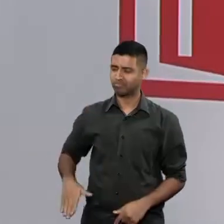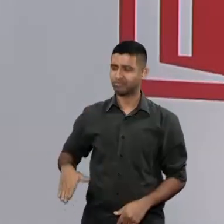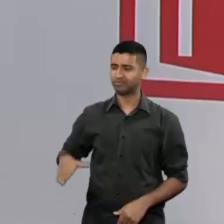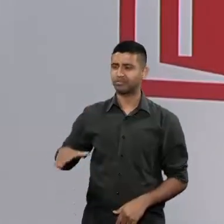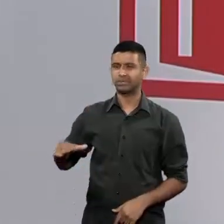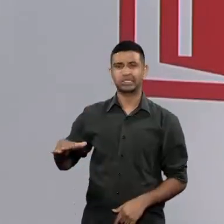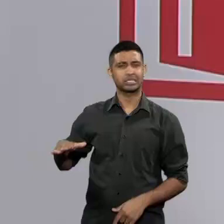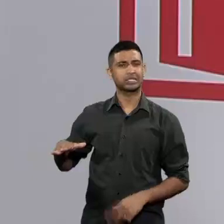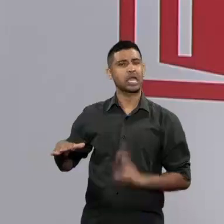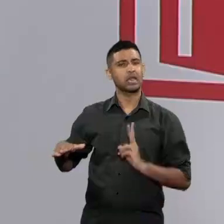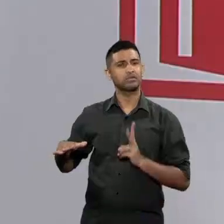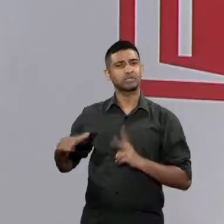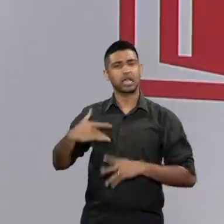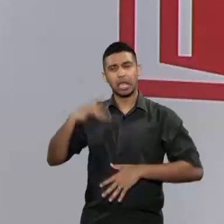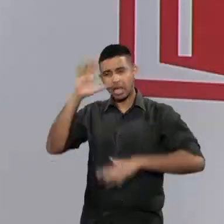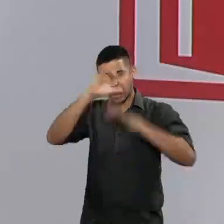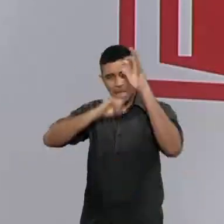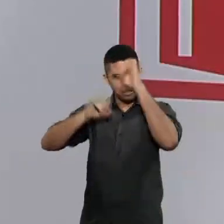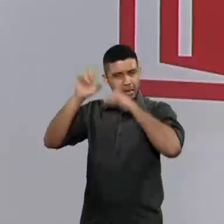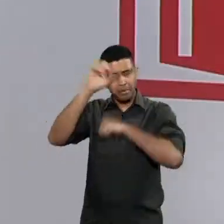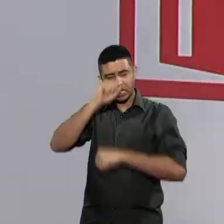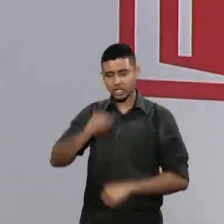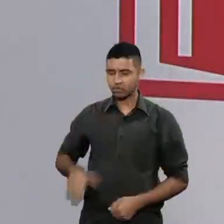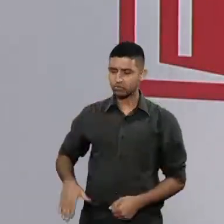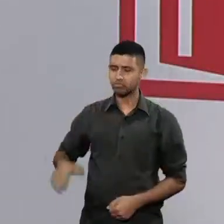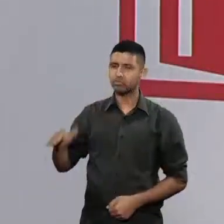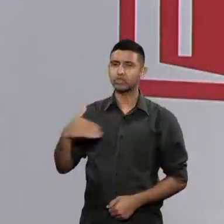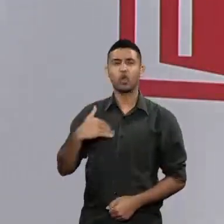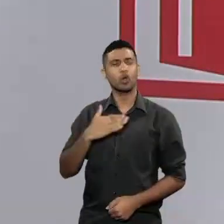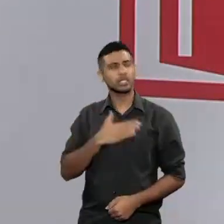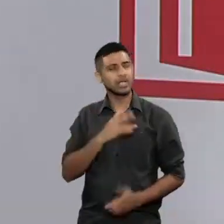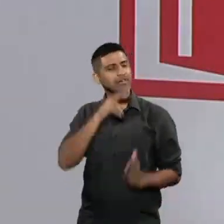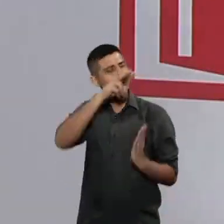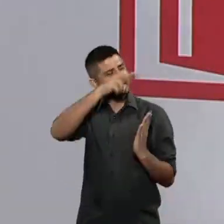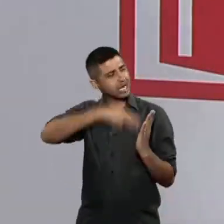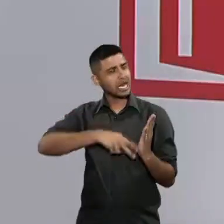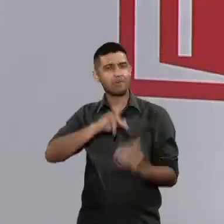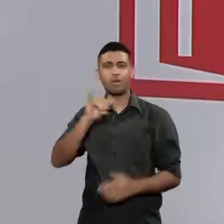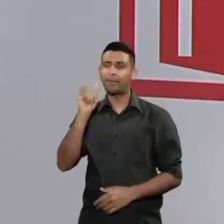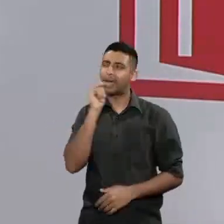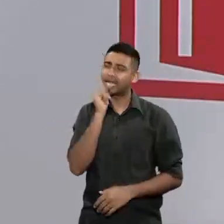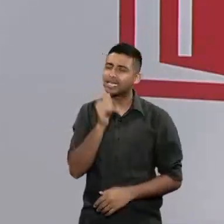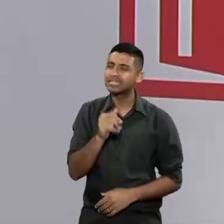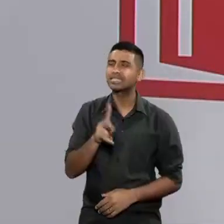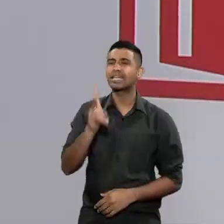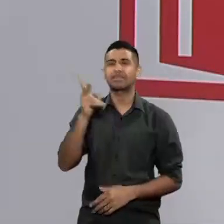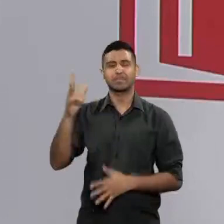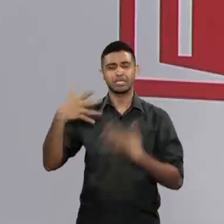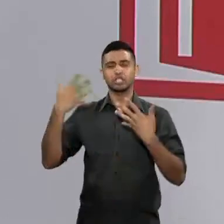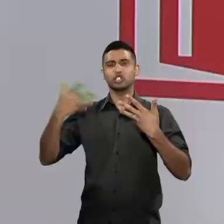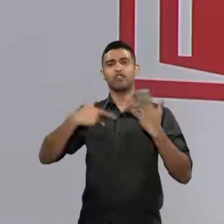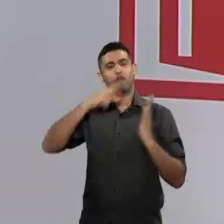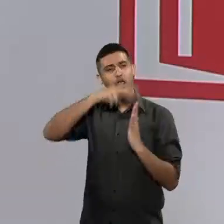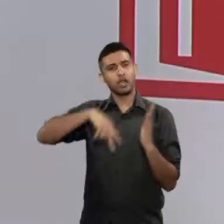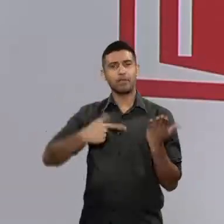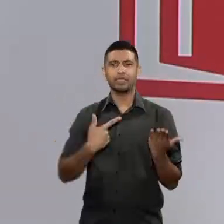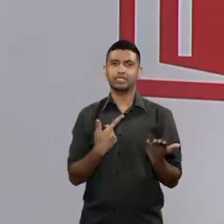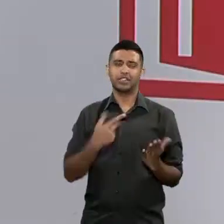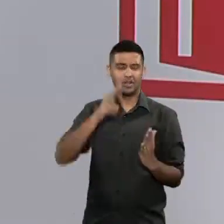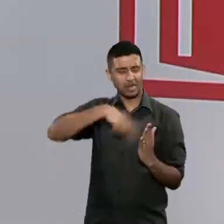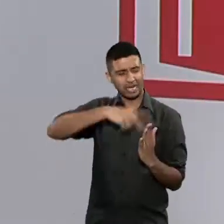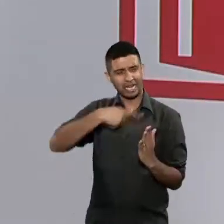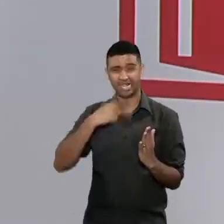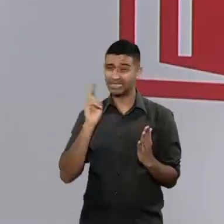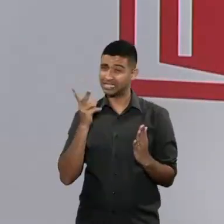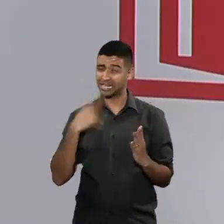cedo, eu fui alfabetizada muito cedo, então eu sempre gostei de ler. O meu pai sempre me incentivou para a leitura. Uhum. Porém, ler para mim sempre